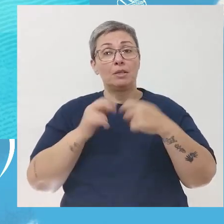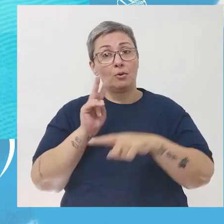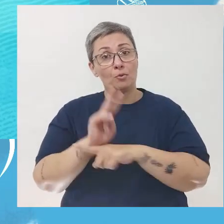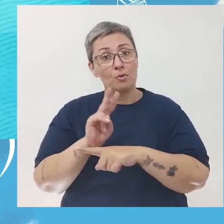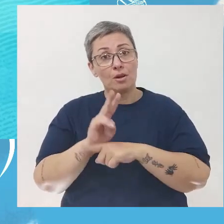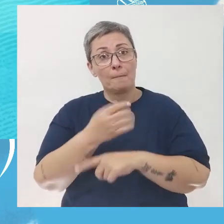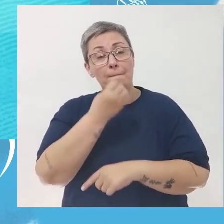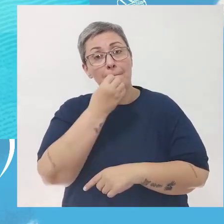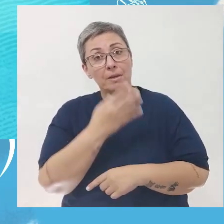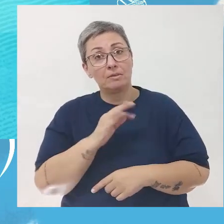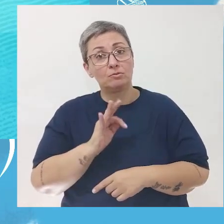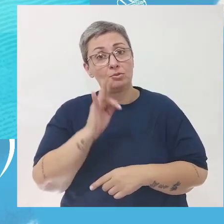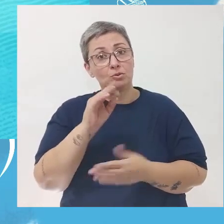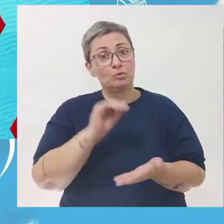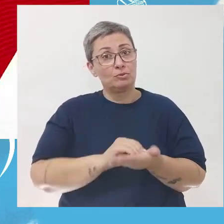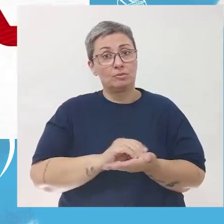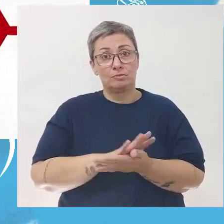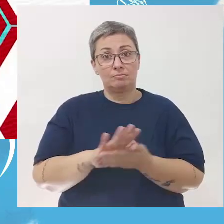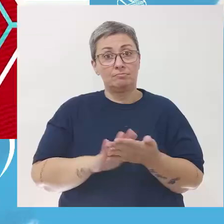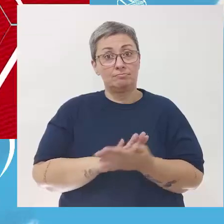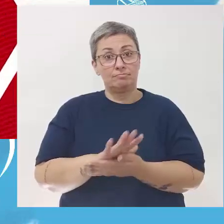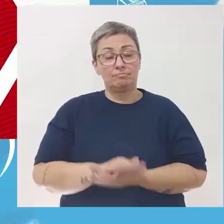bem dela para que não falte.